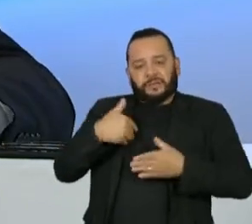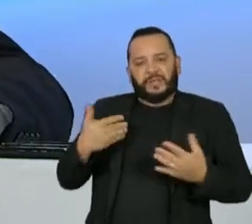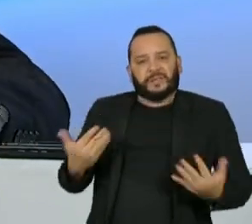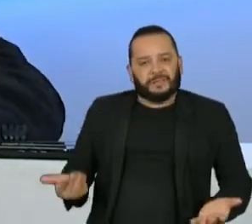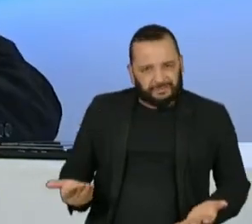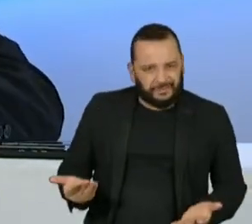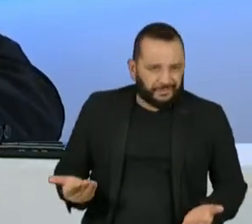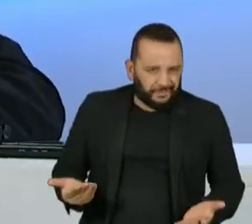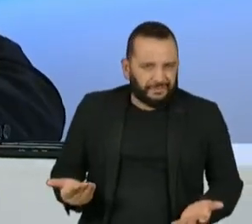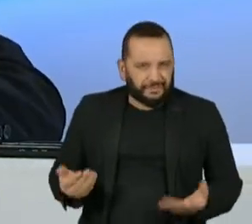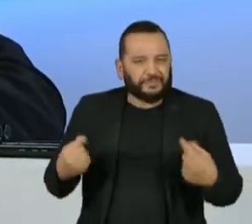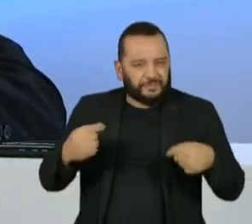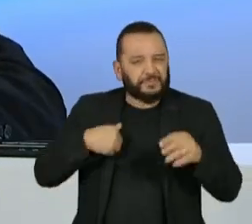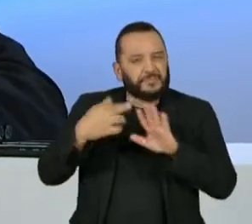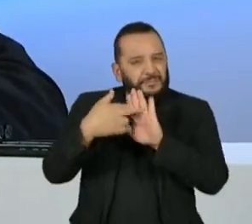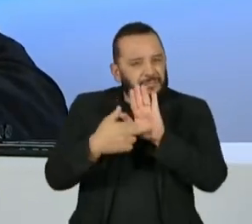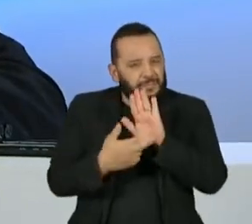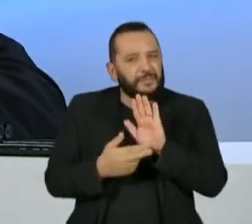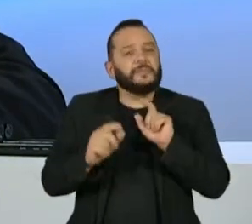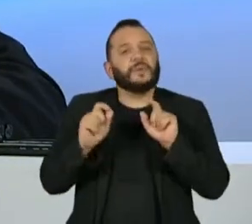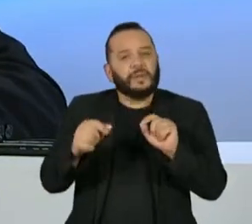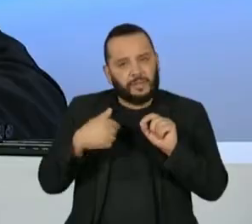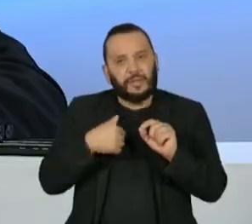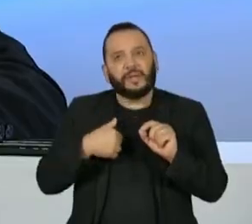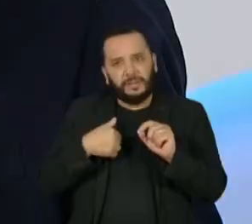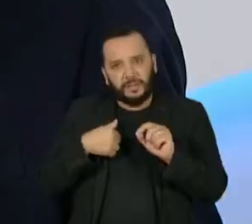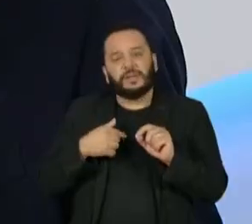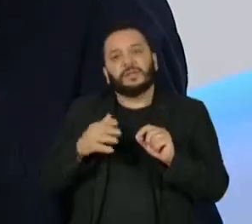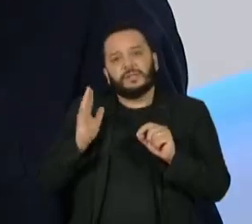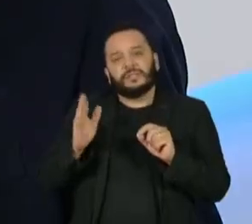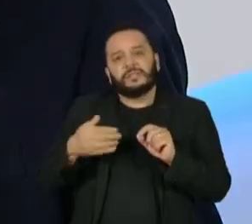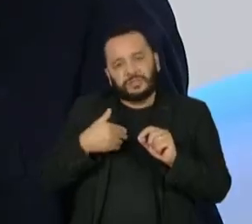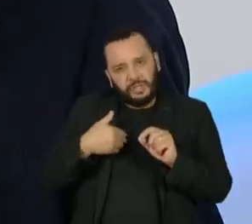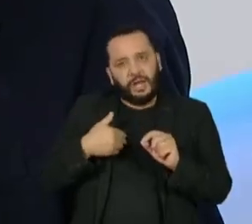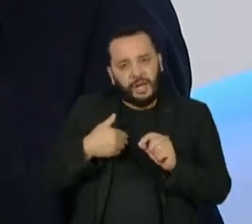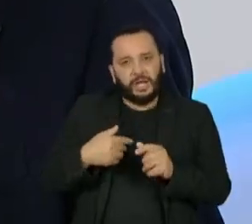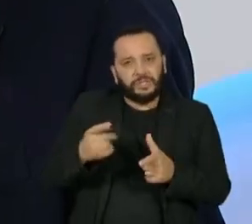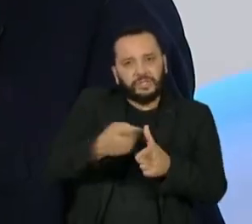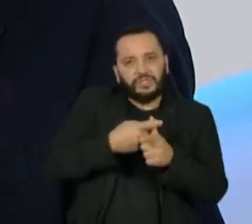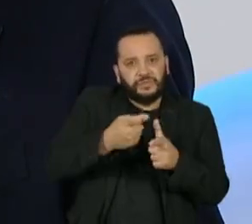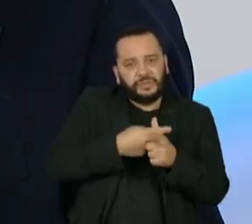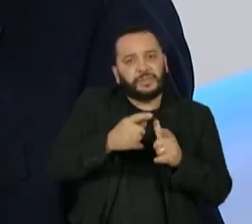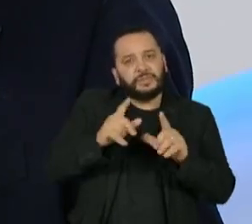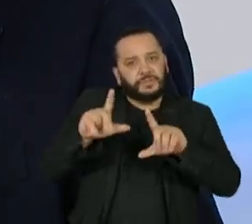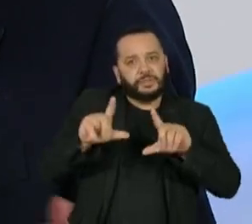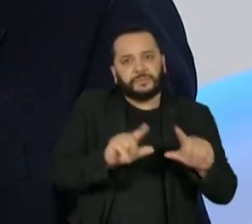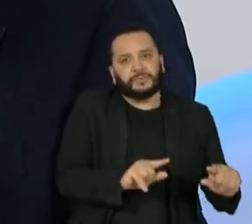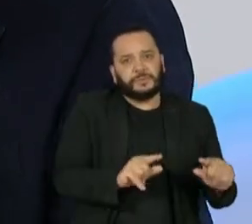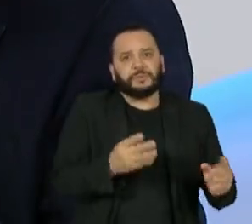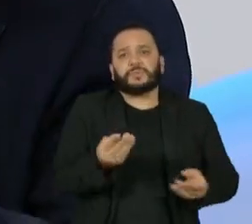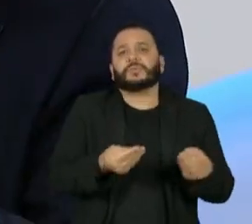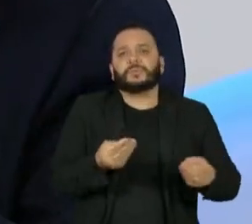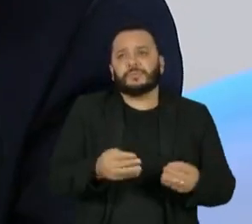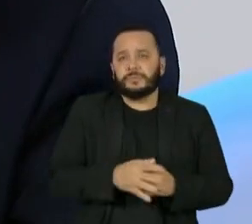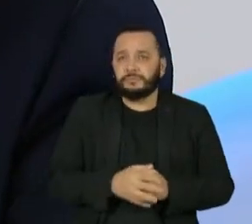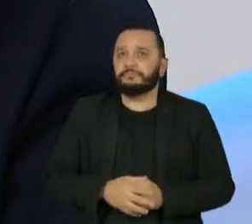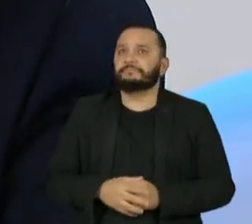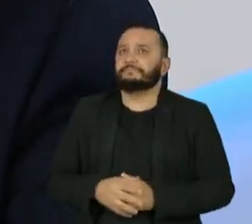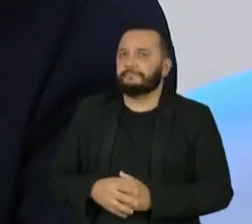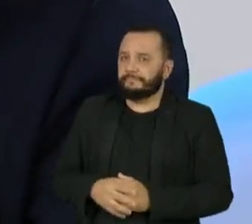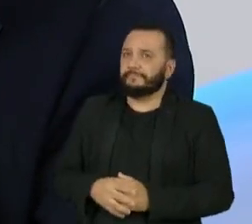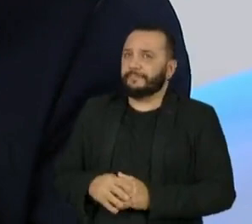que Garanta que a gente tenha de fato uma queda da dívida pública Olha aí não precisa